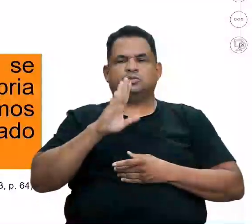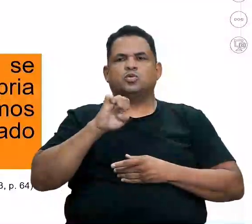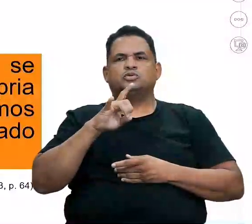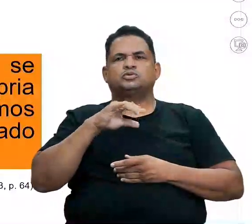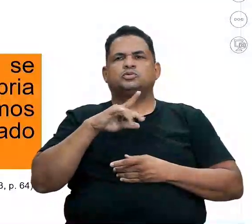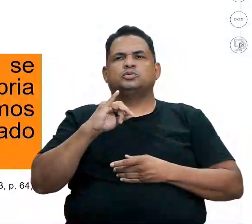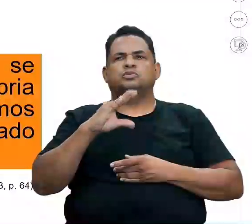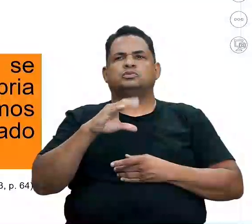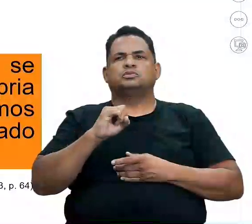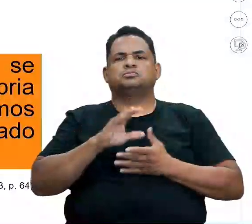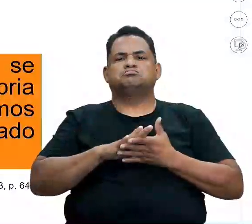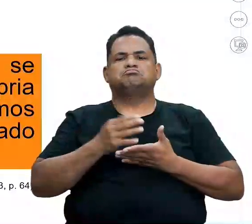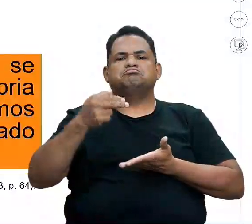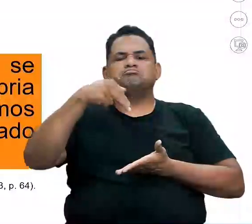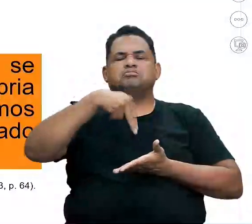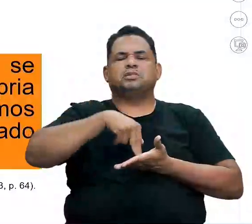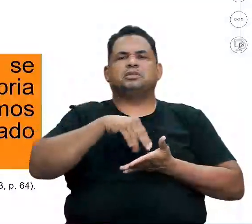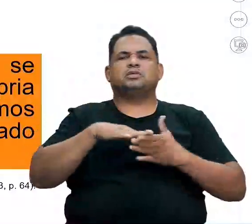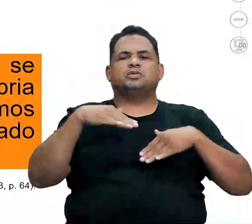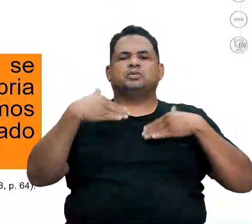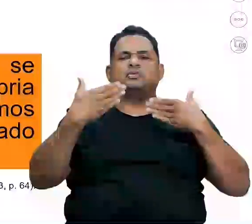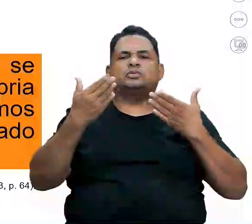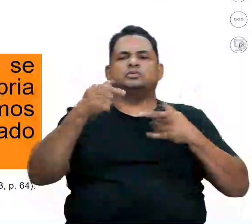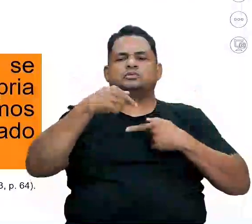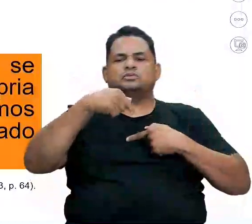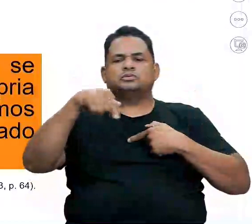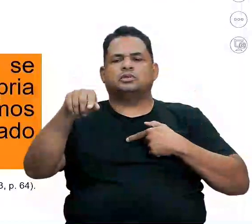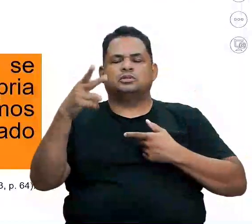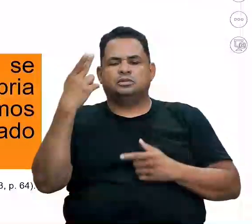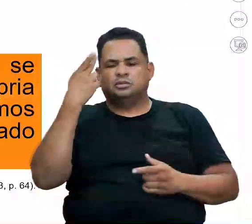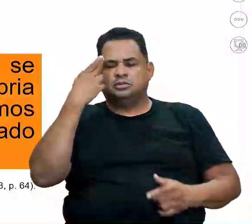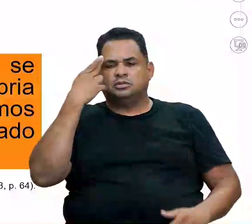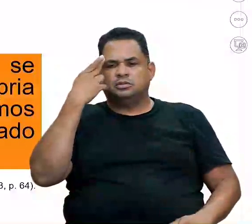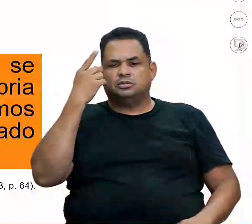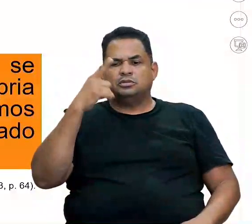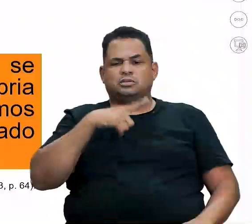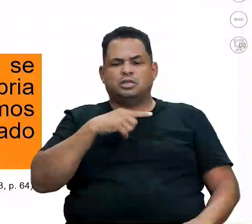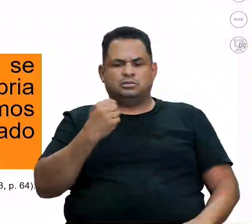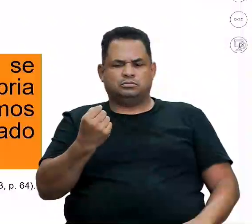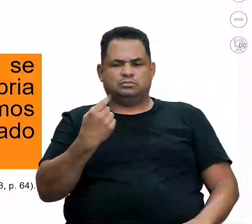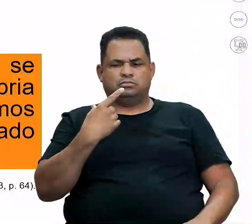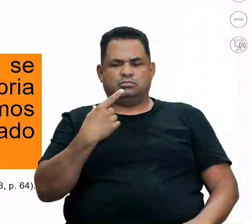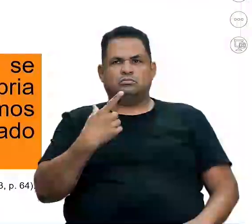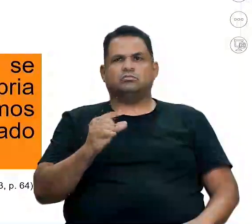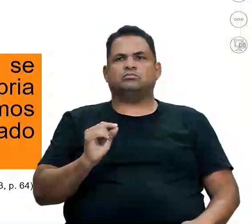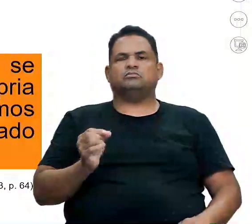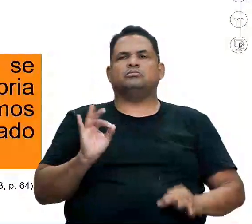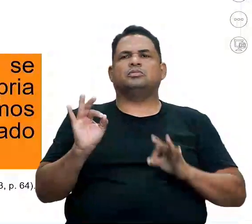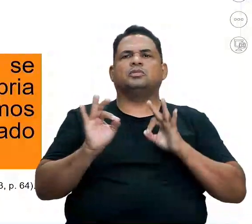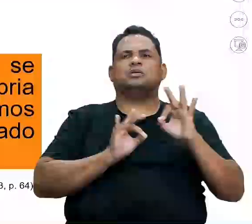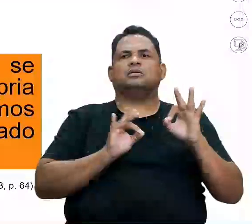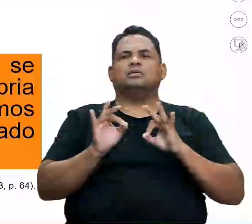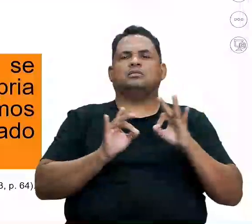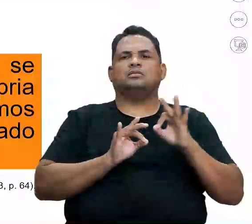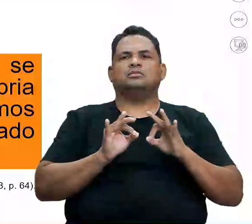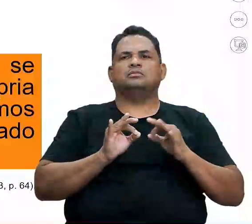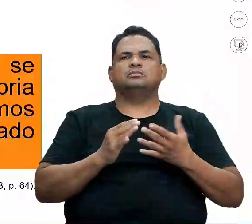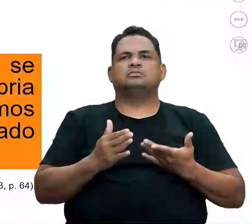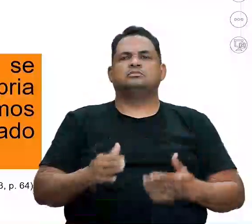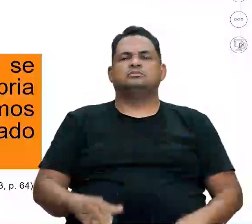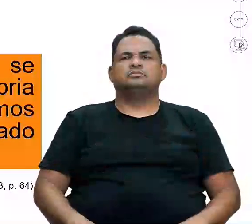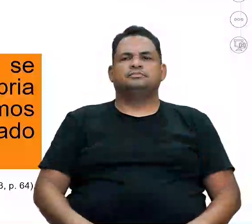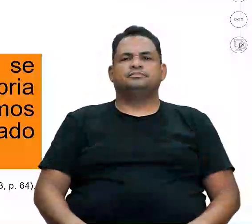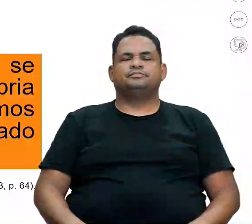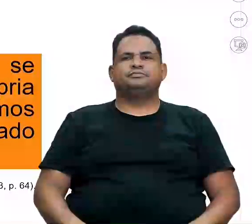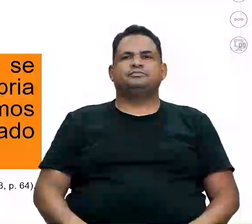manhã. Agora, quando sai dessa normalidade, há um estranhamento, uma normalidade criada. Até a normalidade ela foi